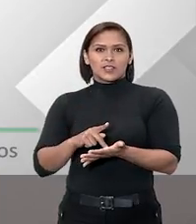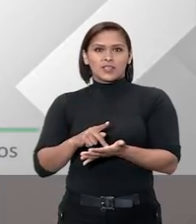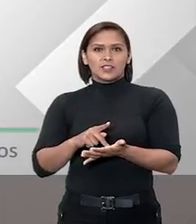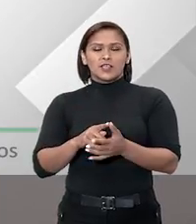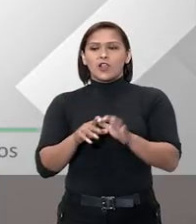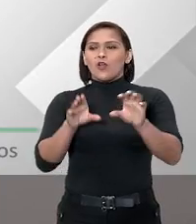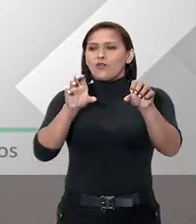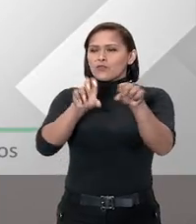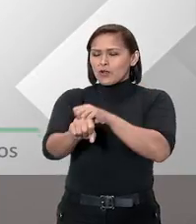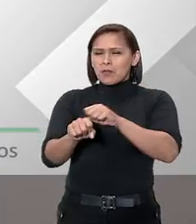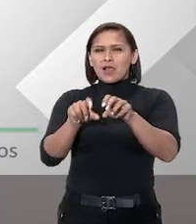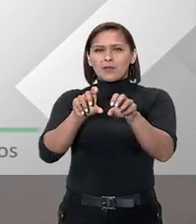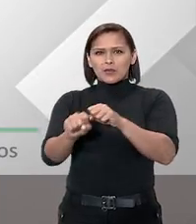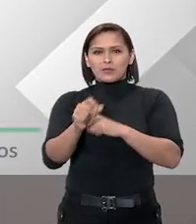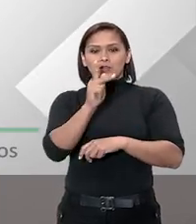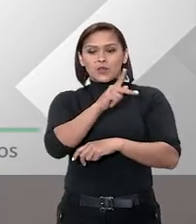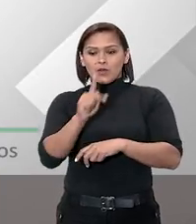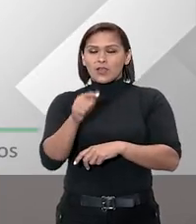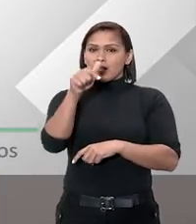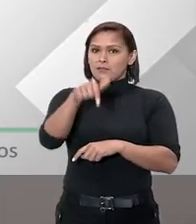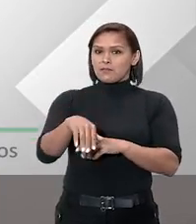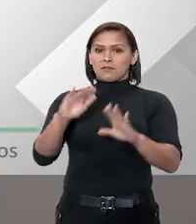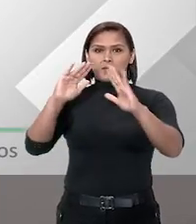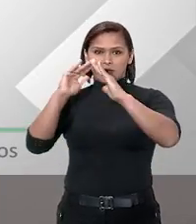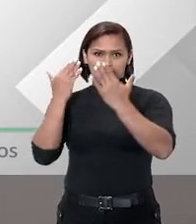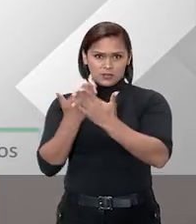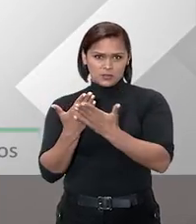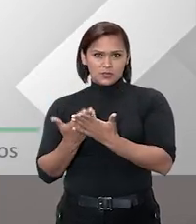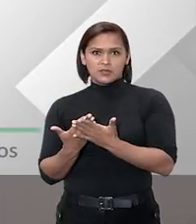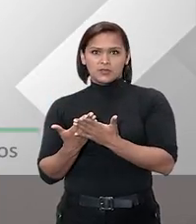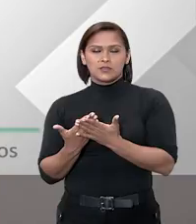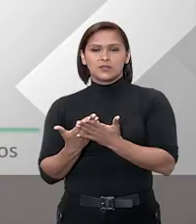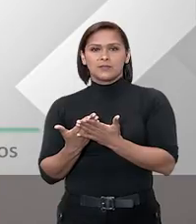sou formador de formadores pela minha escola.